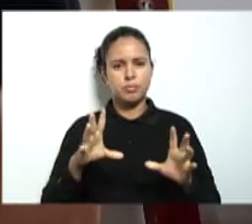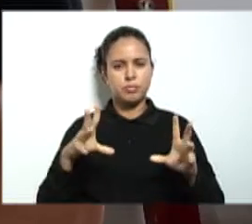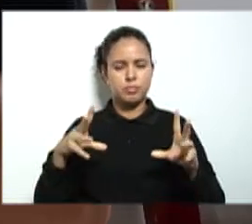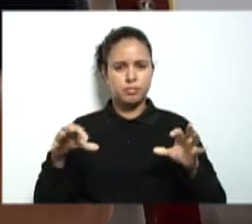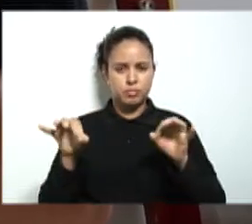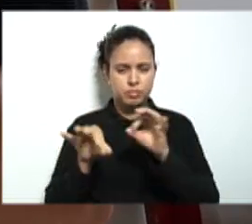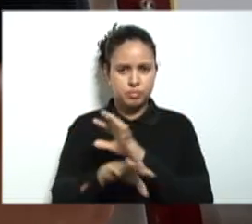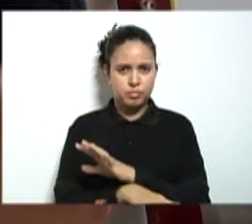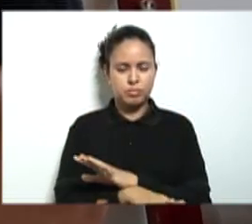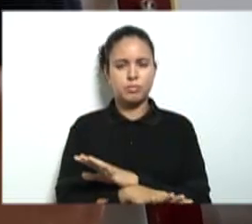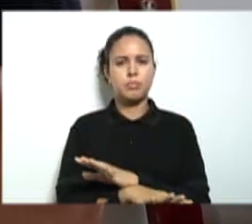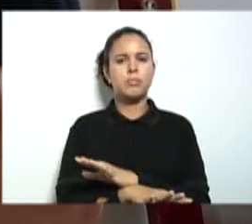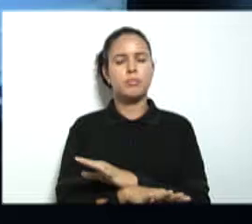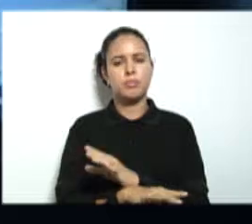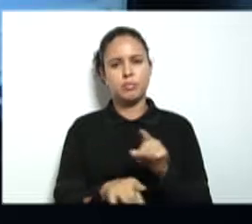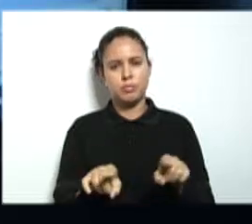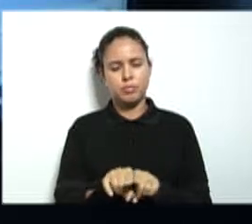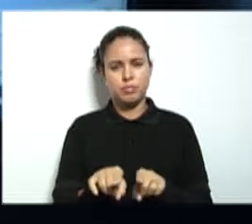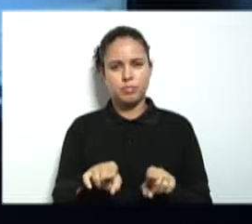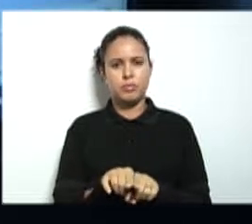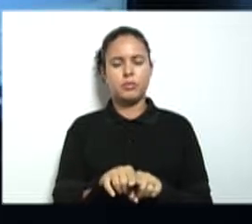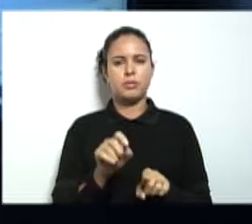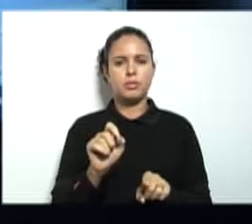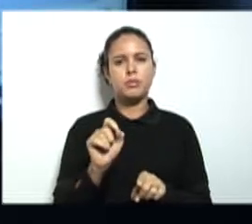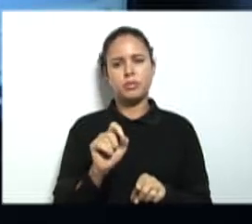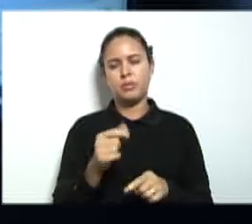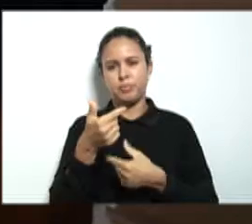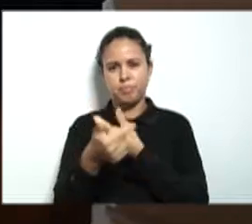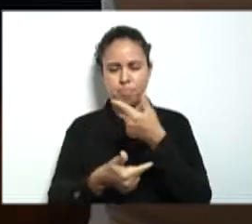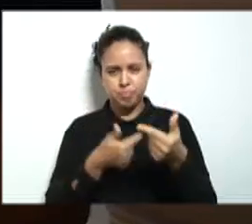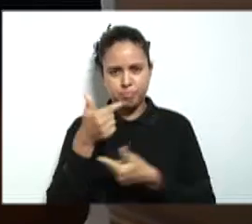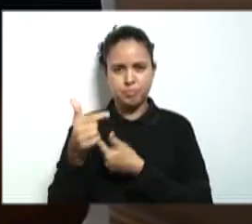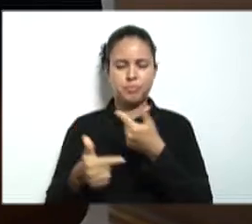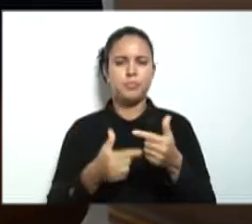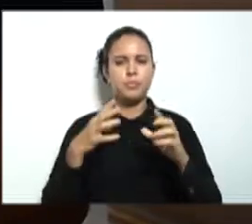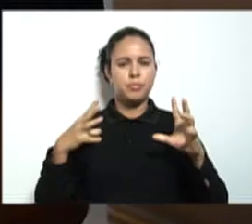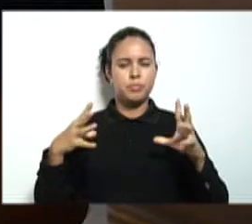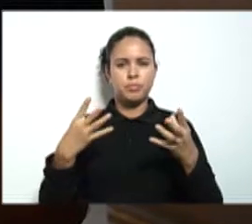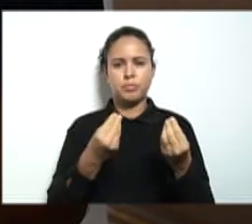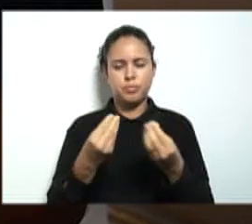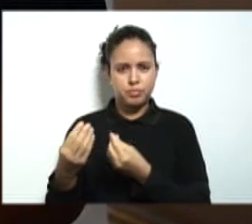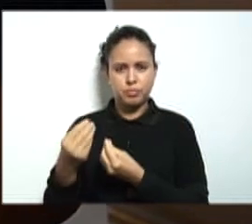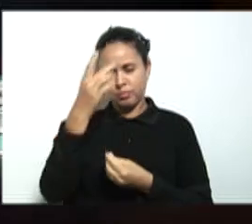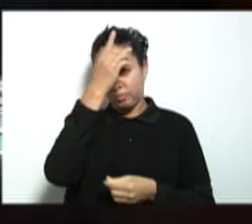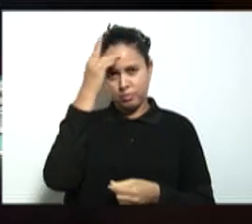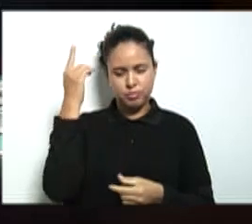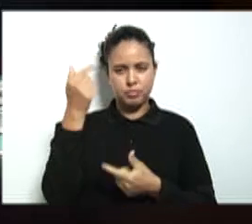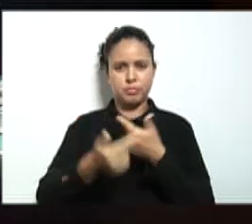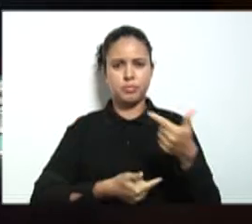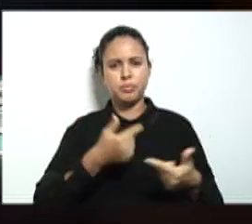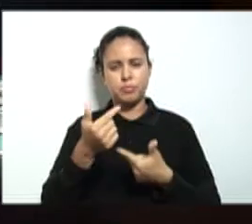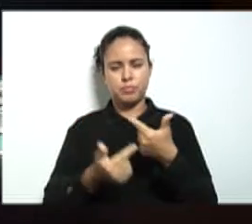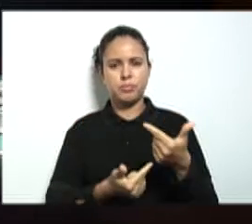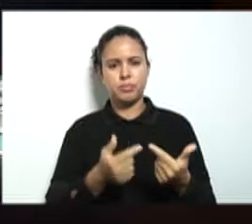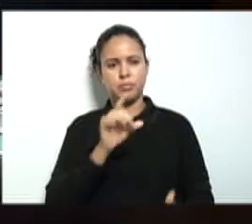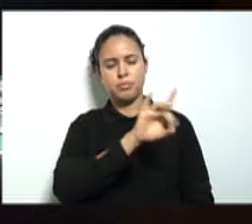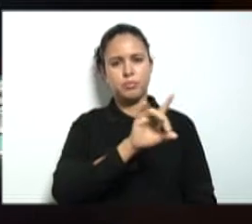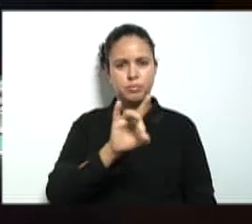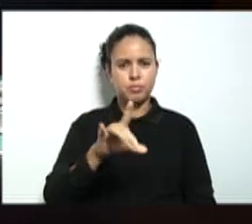acabamento, montagem e deu um trabalhão e colocou muita gente para trabalhar. Cada funcionário tem